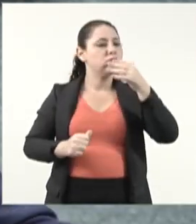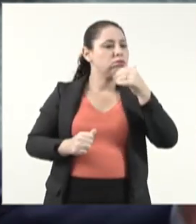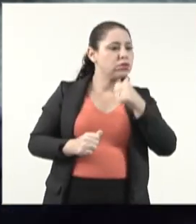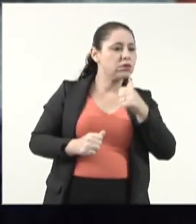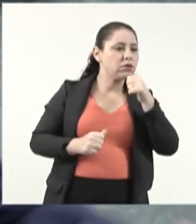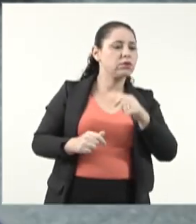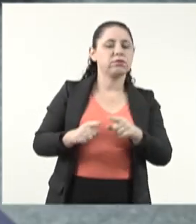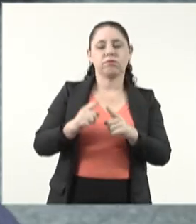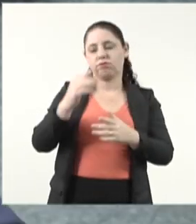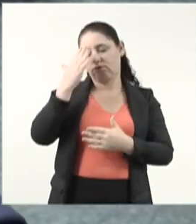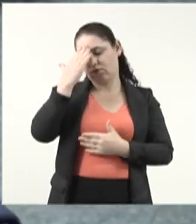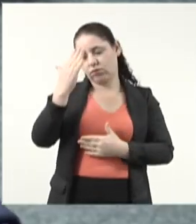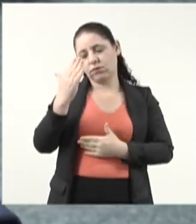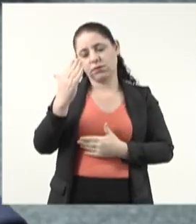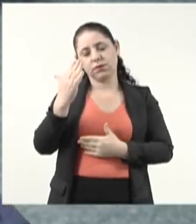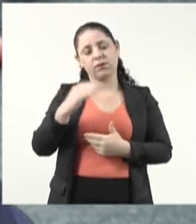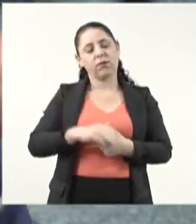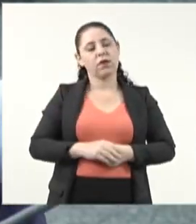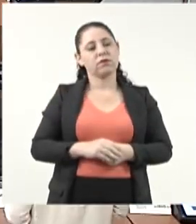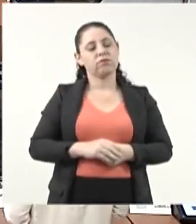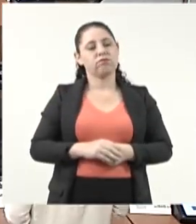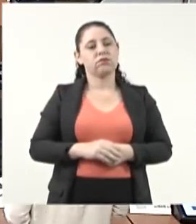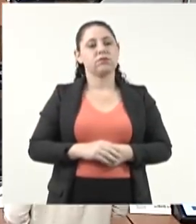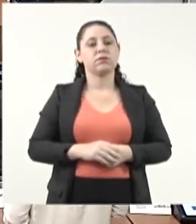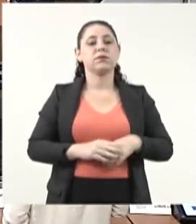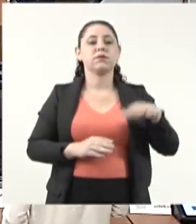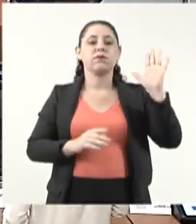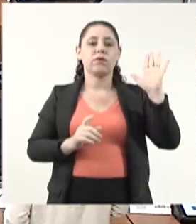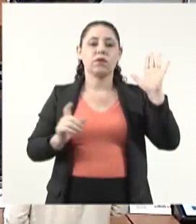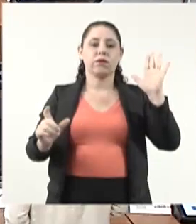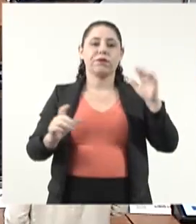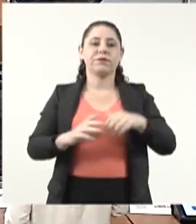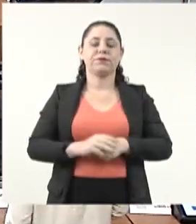para as mulheres. Então, parabéns pela sua participação. Obrigada. Pela ordem, presidente. Obrigada.